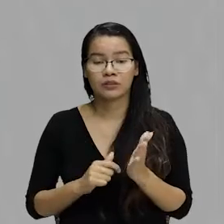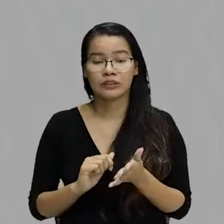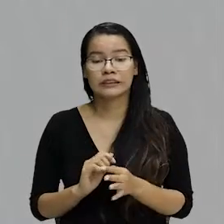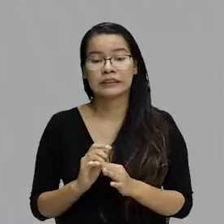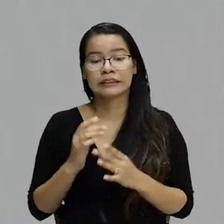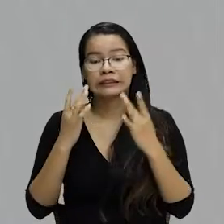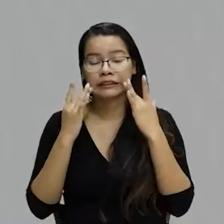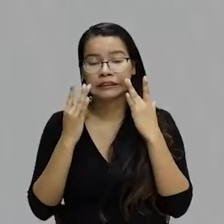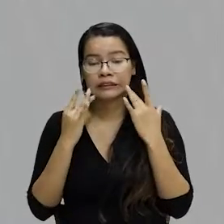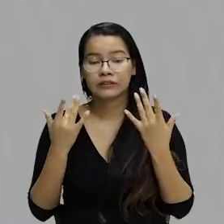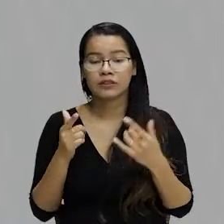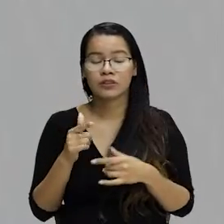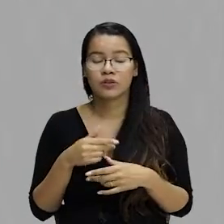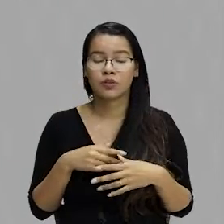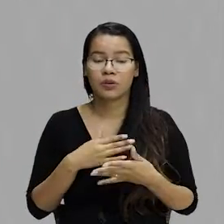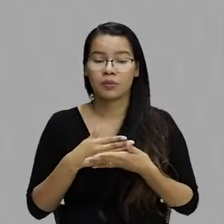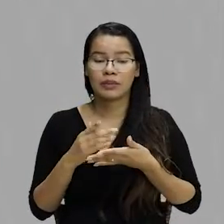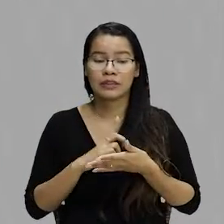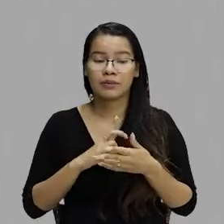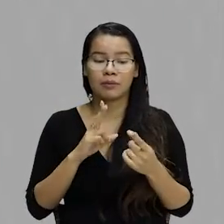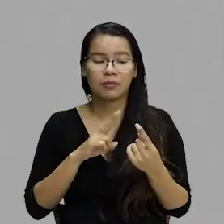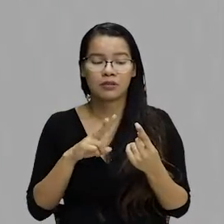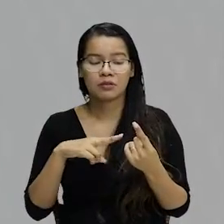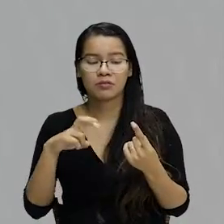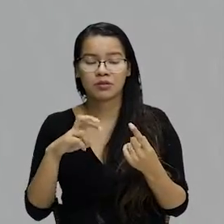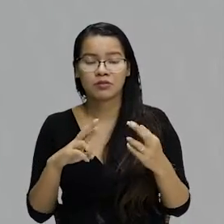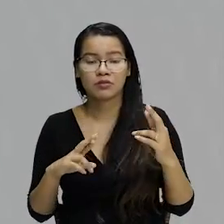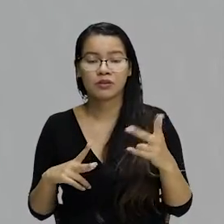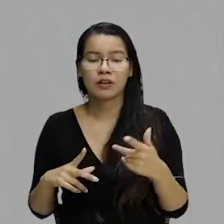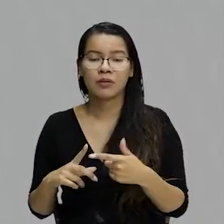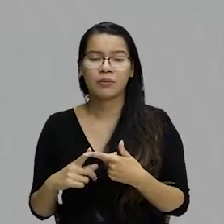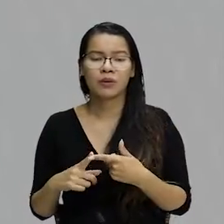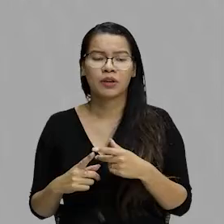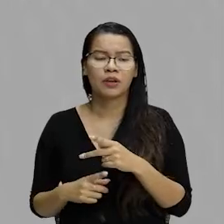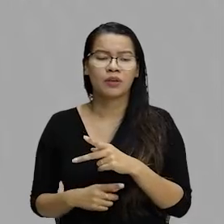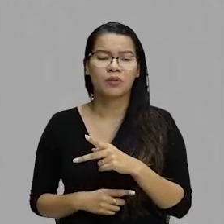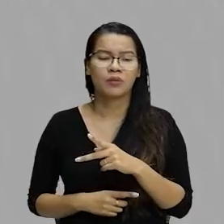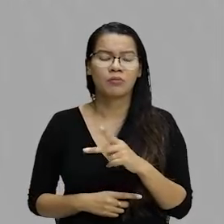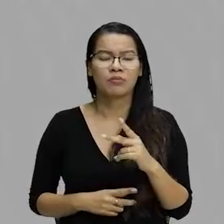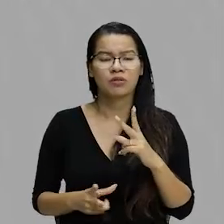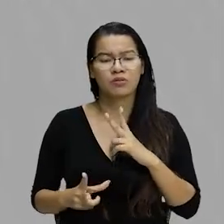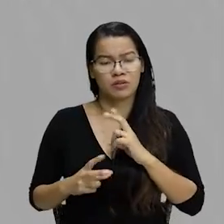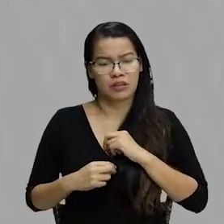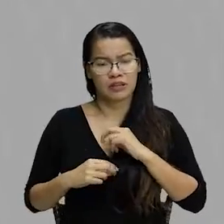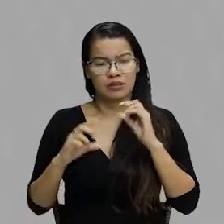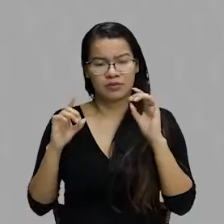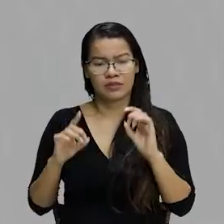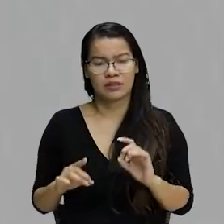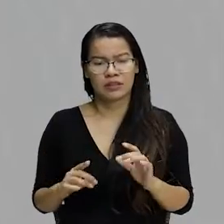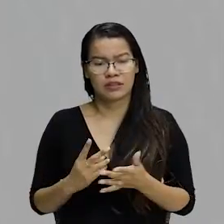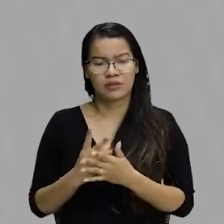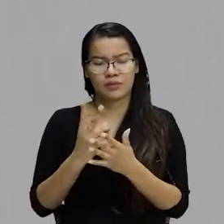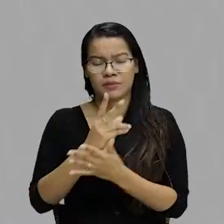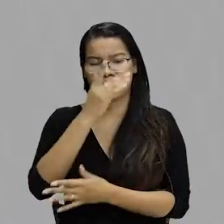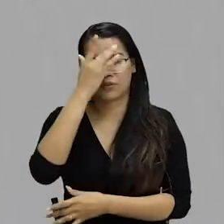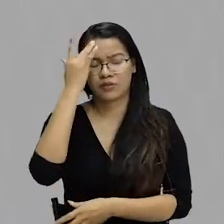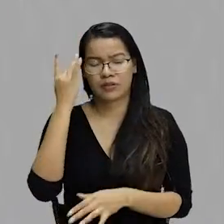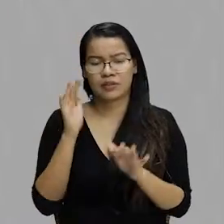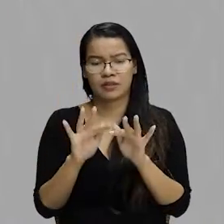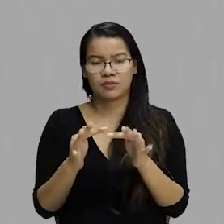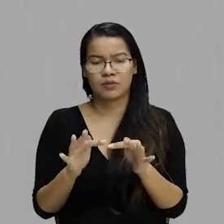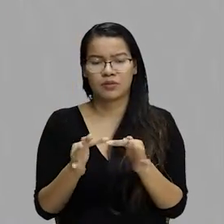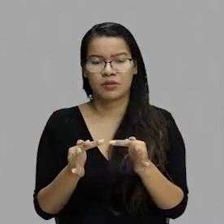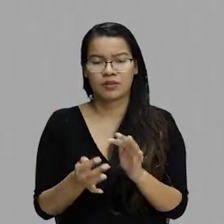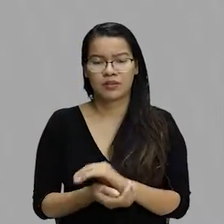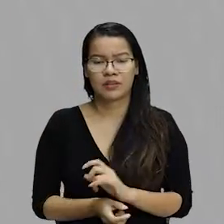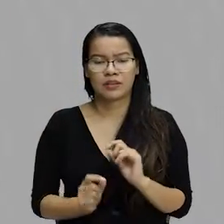uma percepção bem diferente. Por que o Ariano Suassuna, os personagens principais dele, sempre são pessoas simplórias, né? E que ao